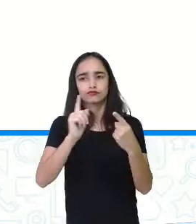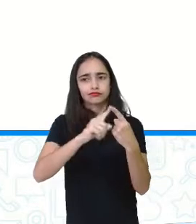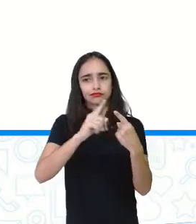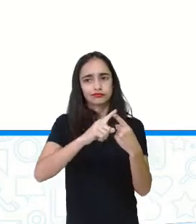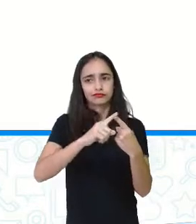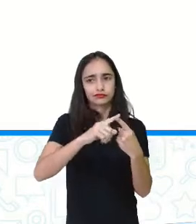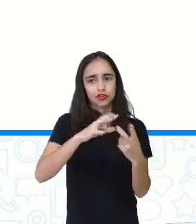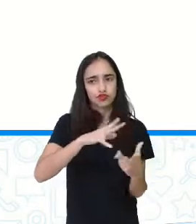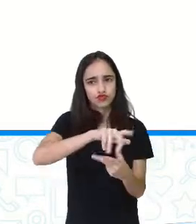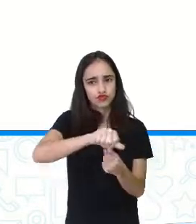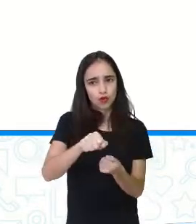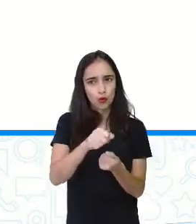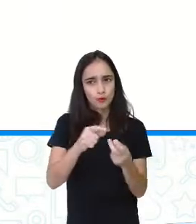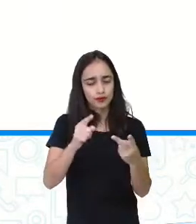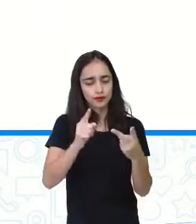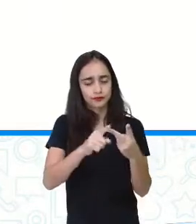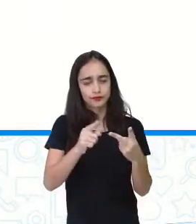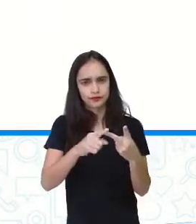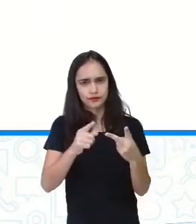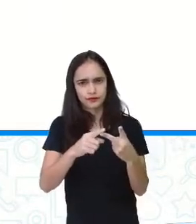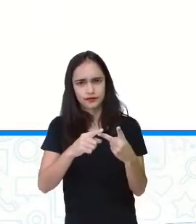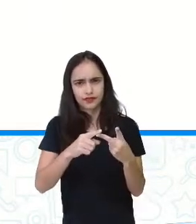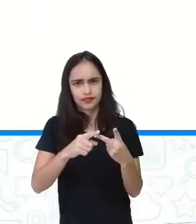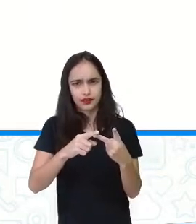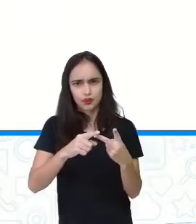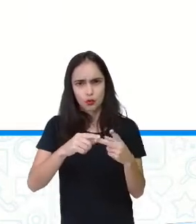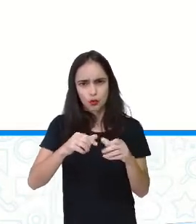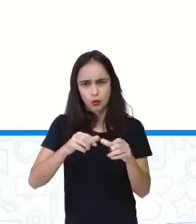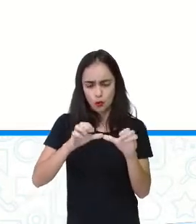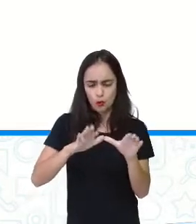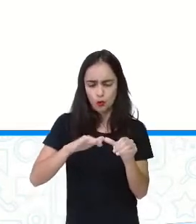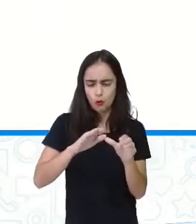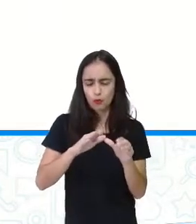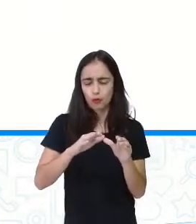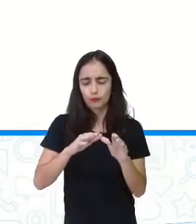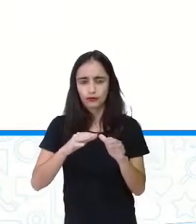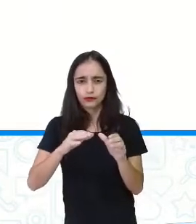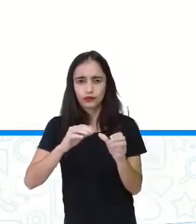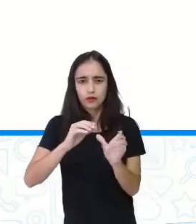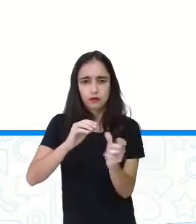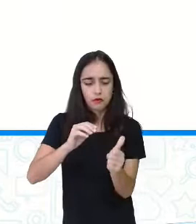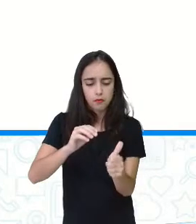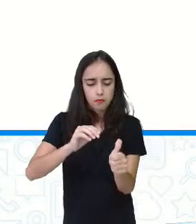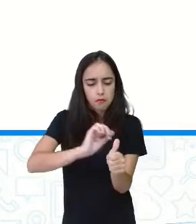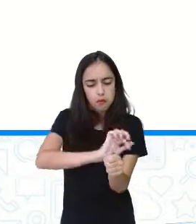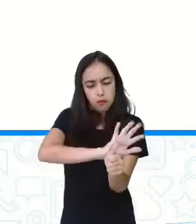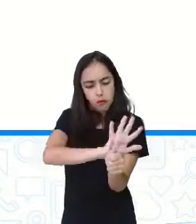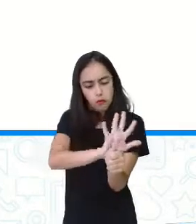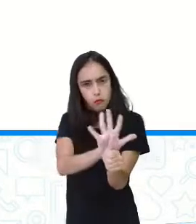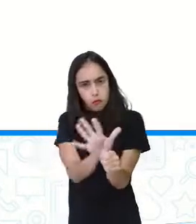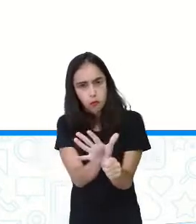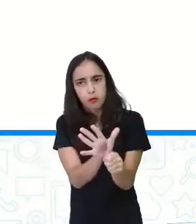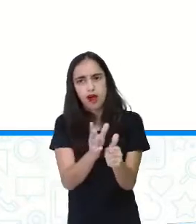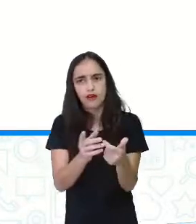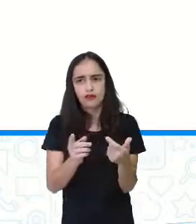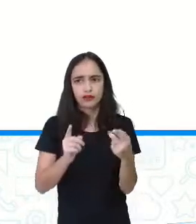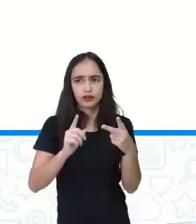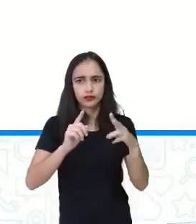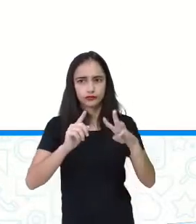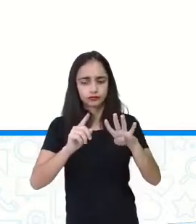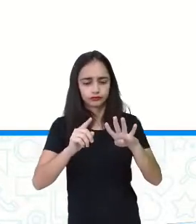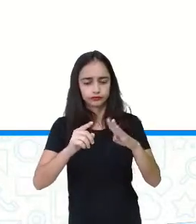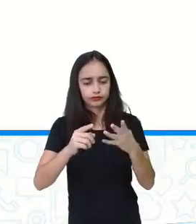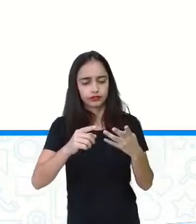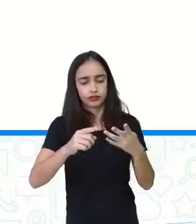gralha ou Rei apesar de Júpiter a parecer quem é mais citado a história está em torno